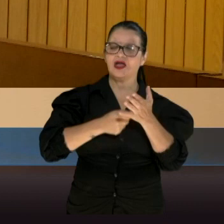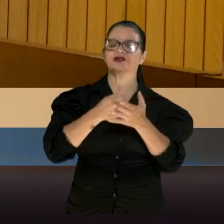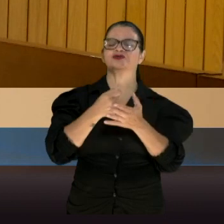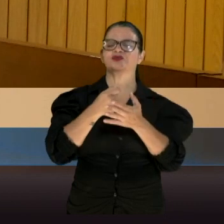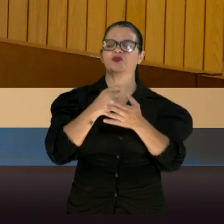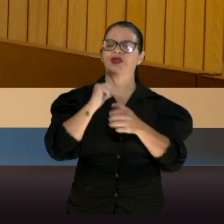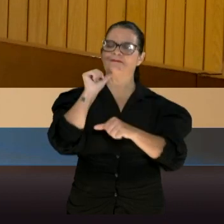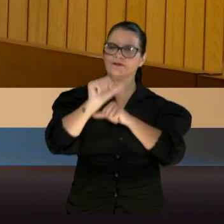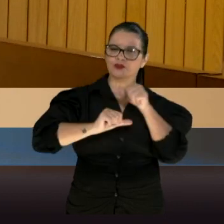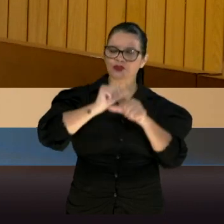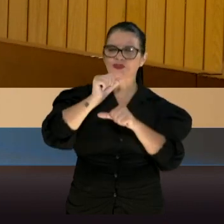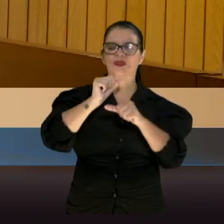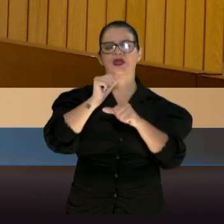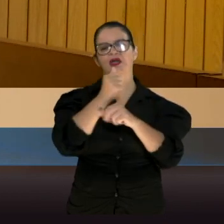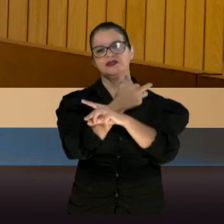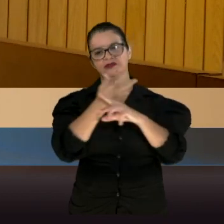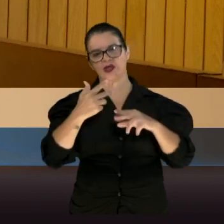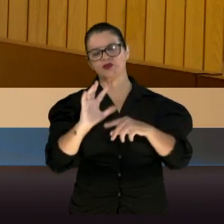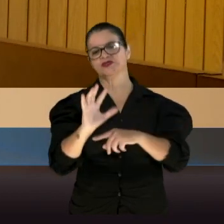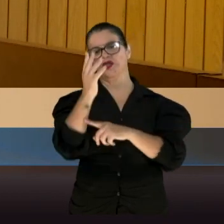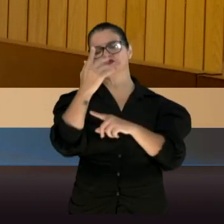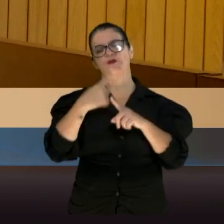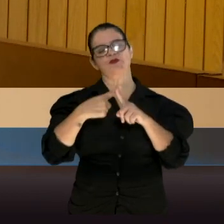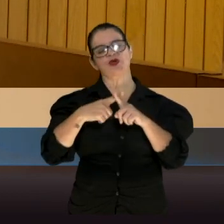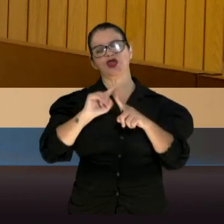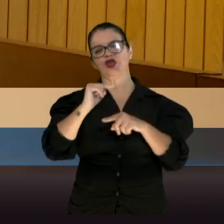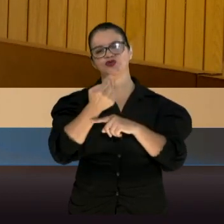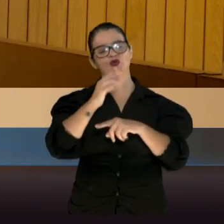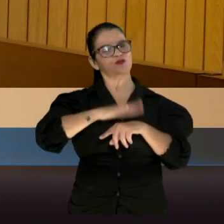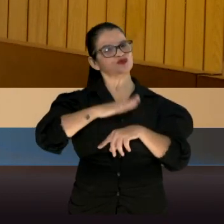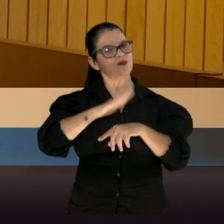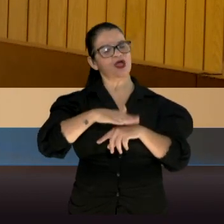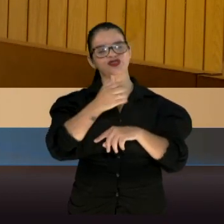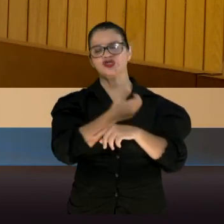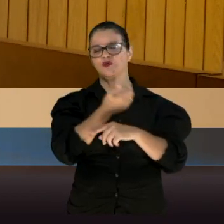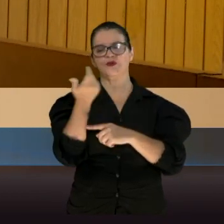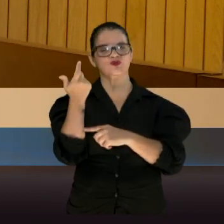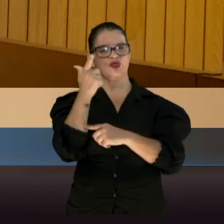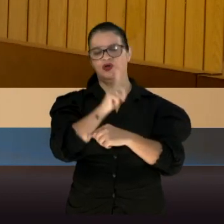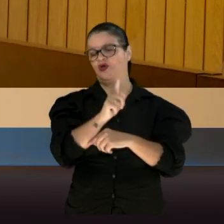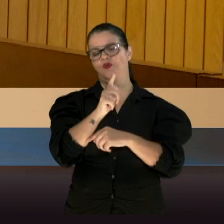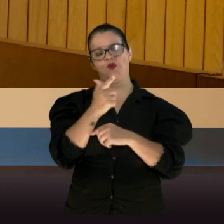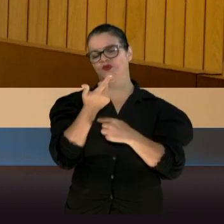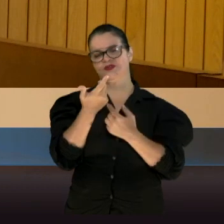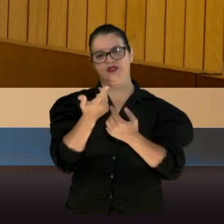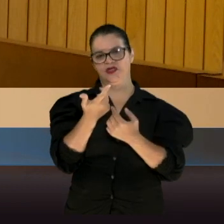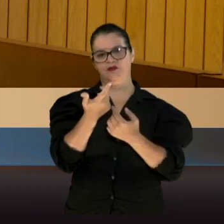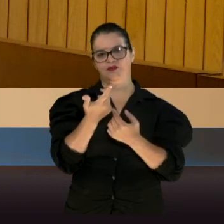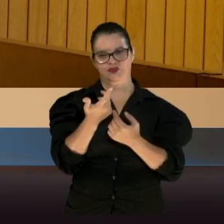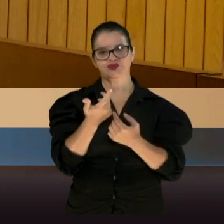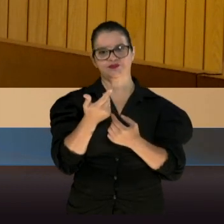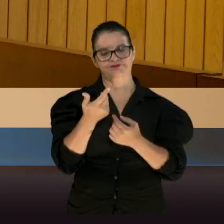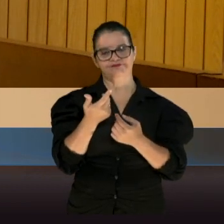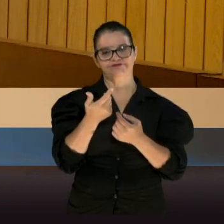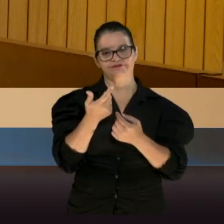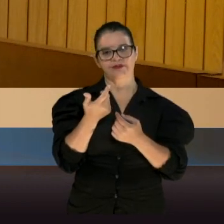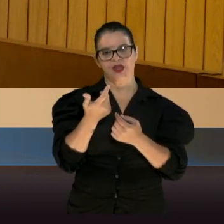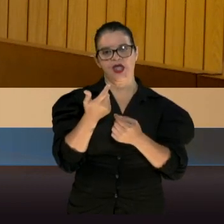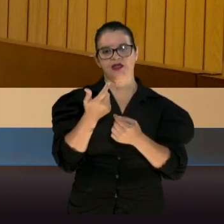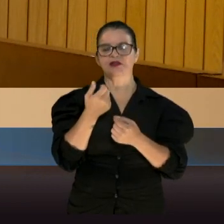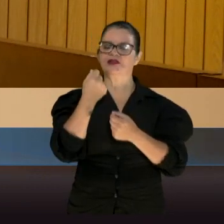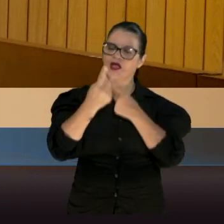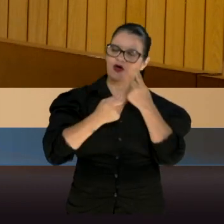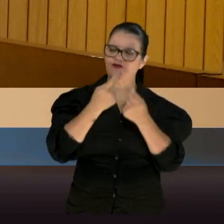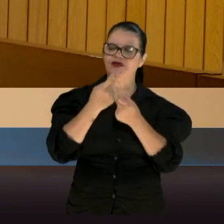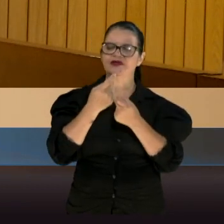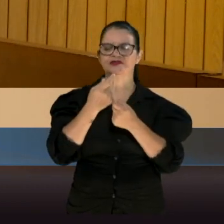disco, porque nós somos muito mais do que números que não conseguimos alcançar. É talvez uma réplica do discurso do